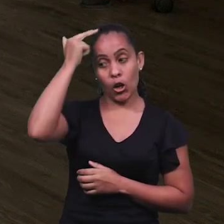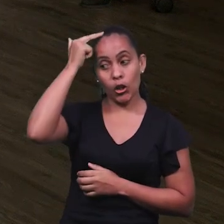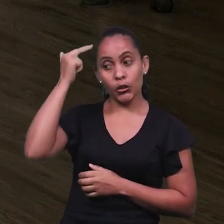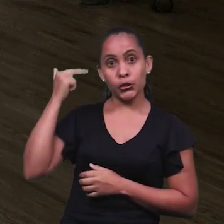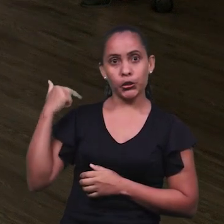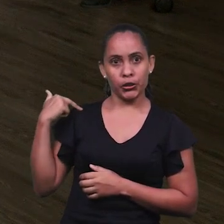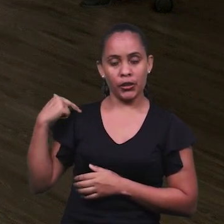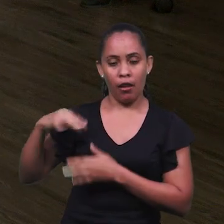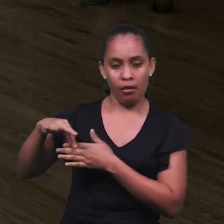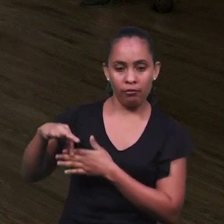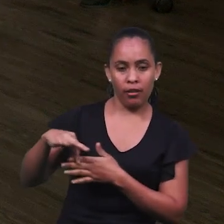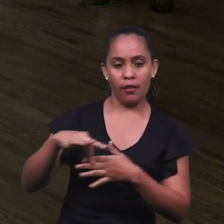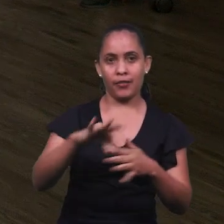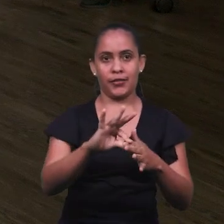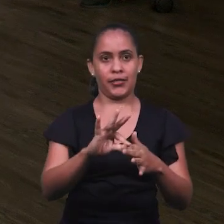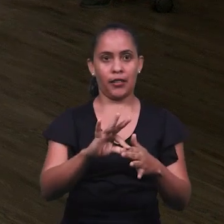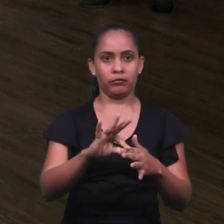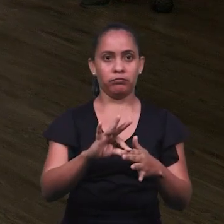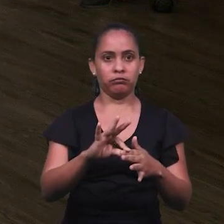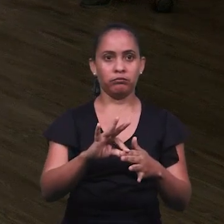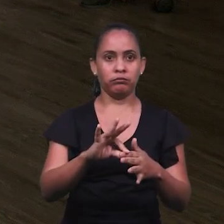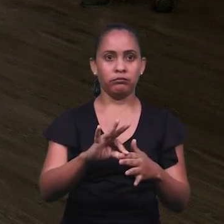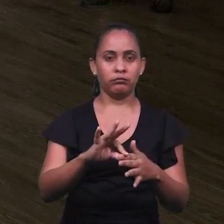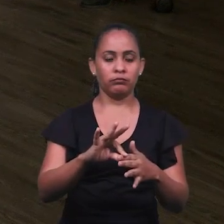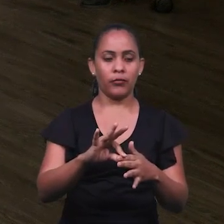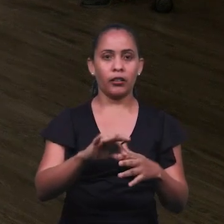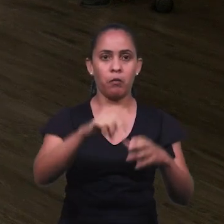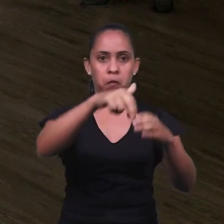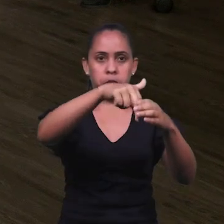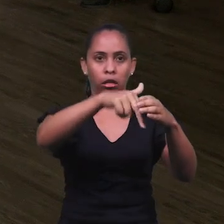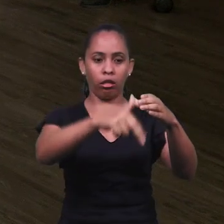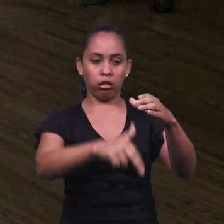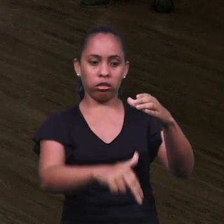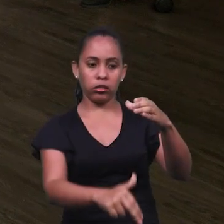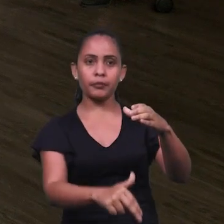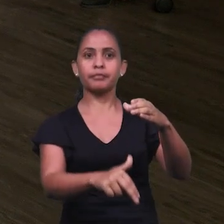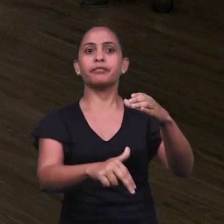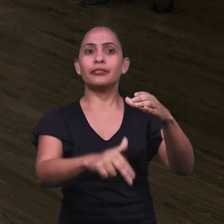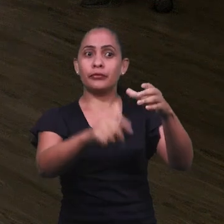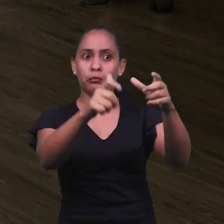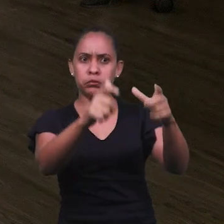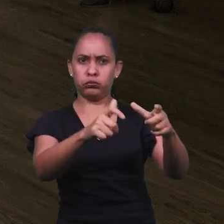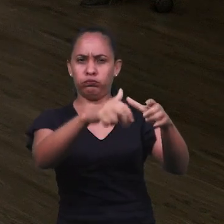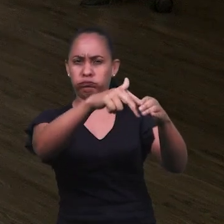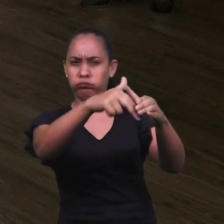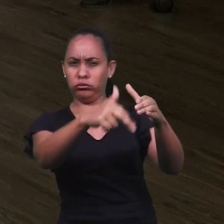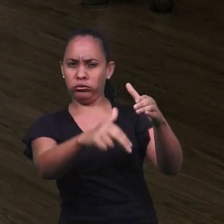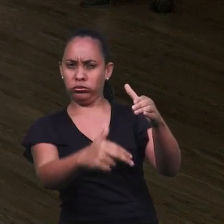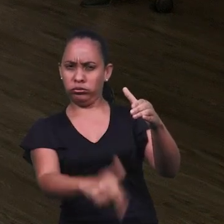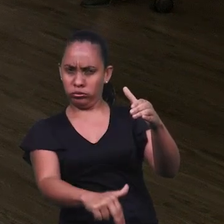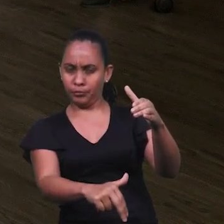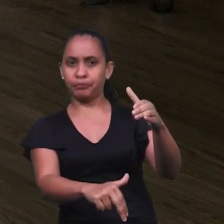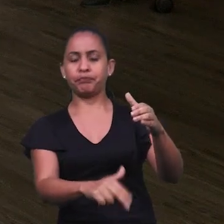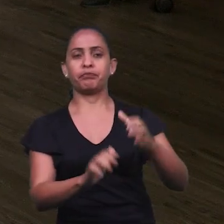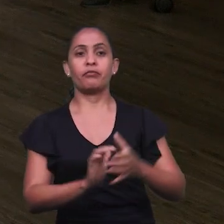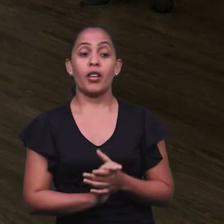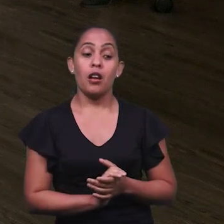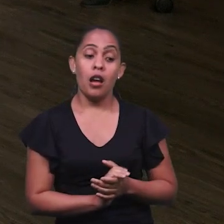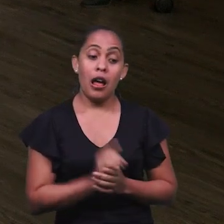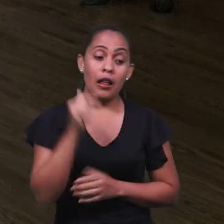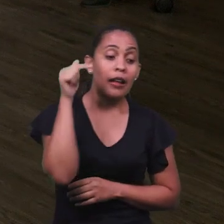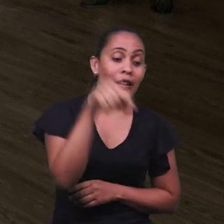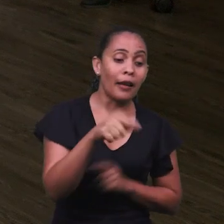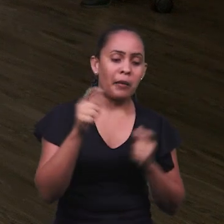José é lançado na cova. Estava ali na cova. Naquele momento, ele